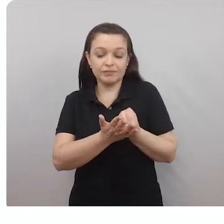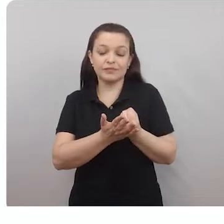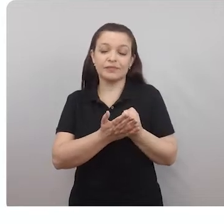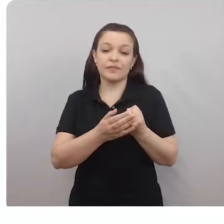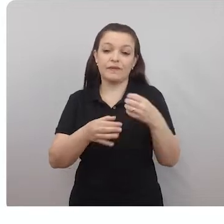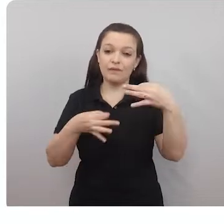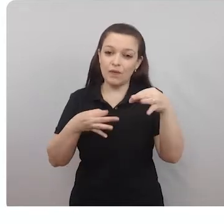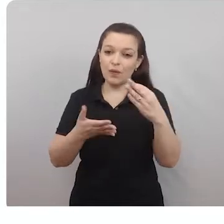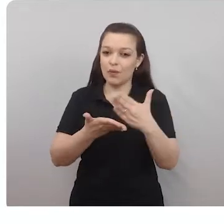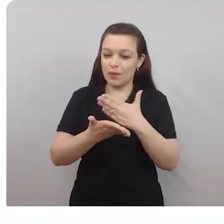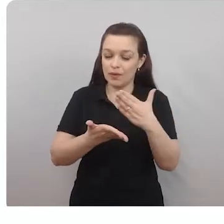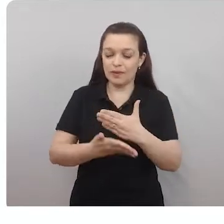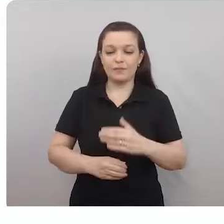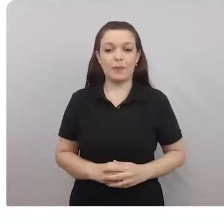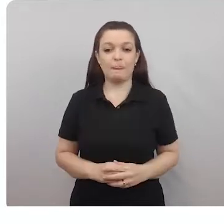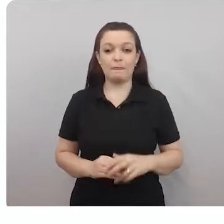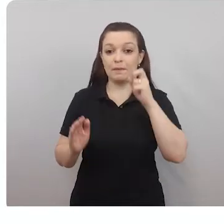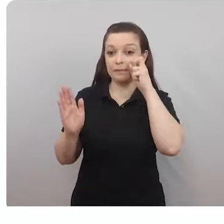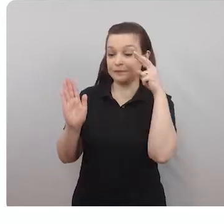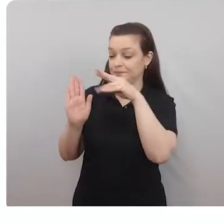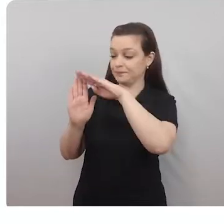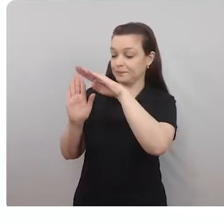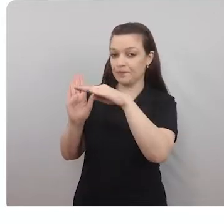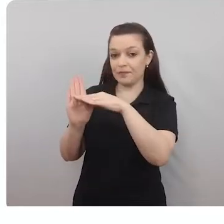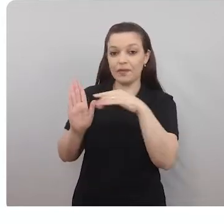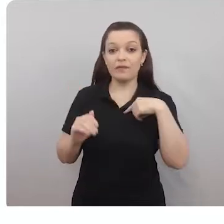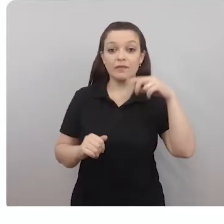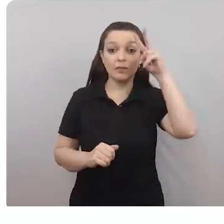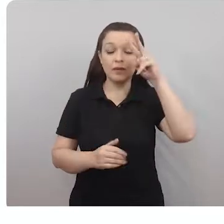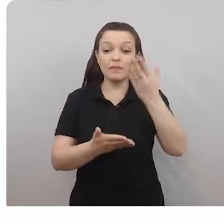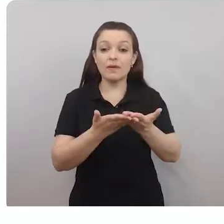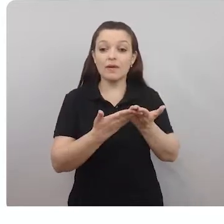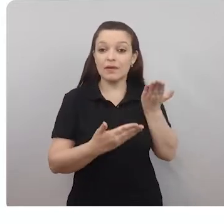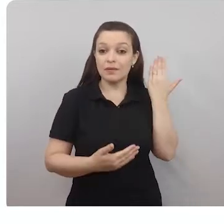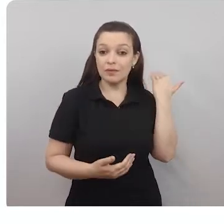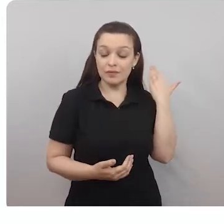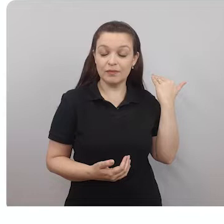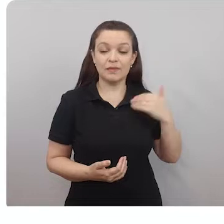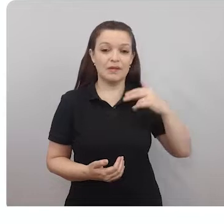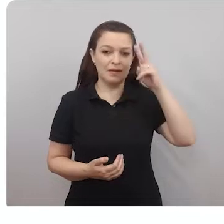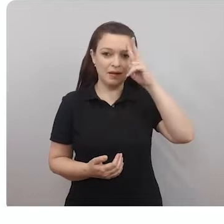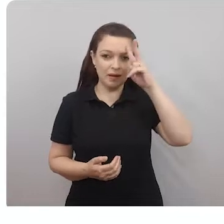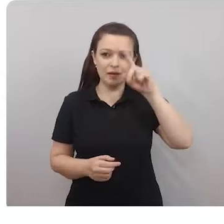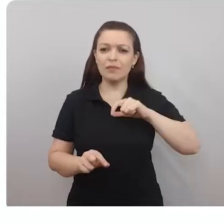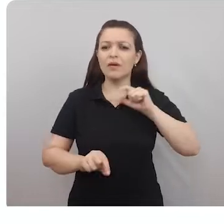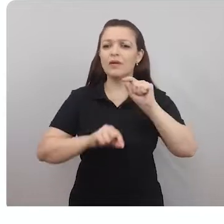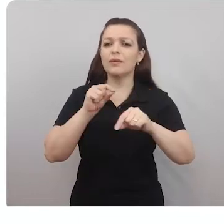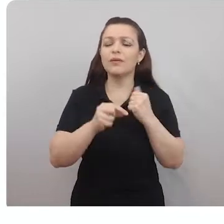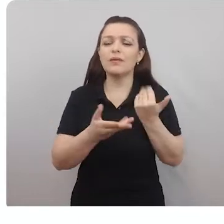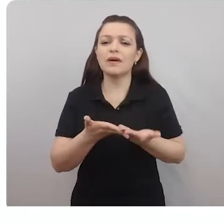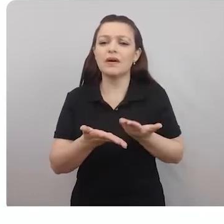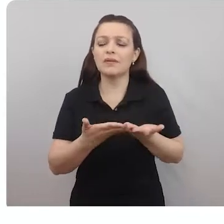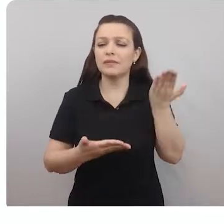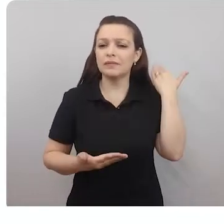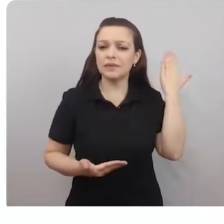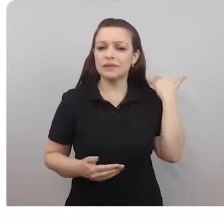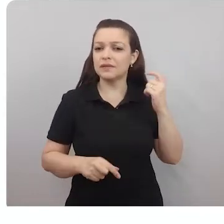folha. Vamos recordar a aula anterior. Vocês lembram? O que será que teve na aula